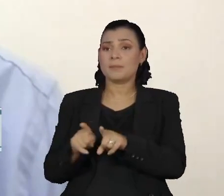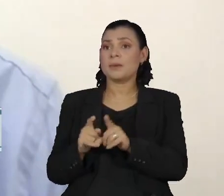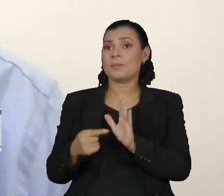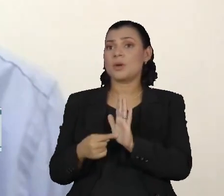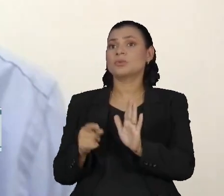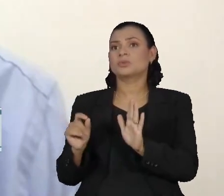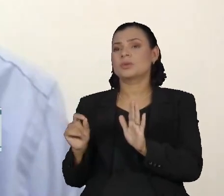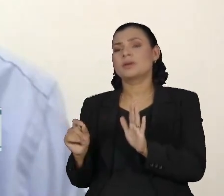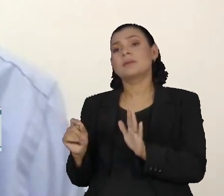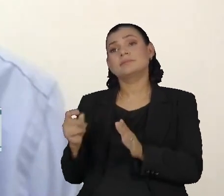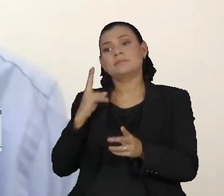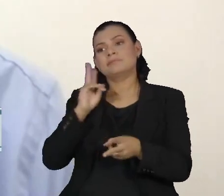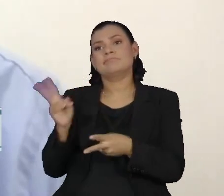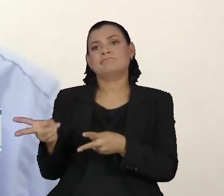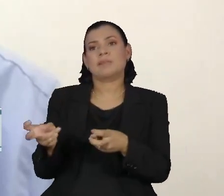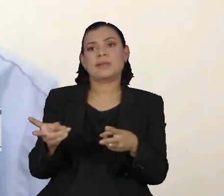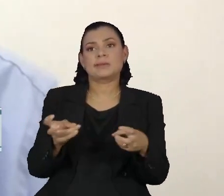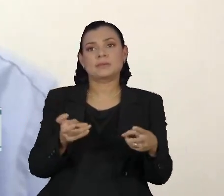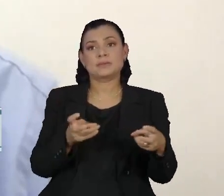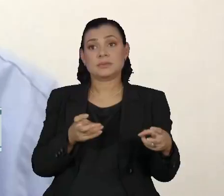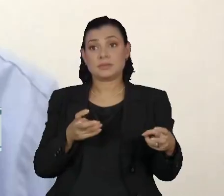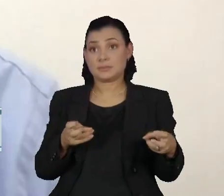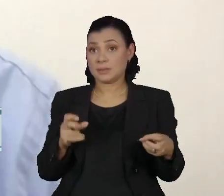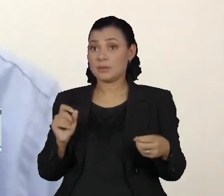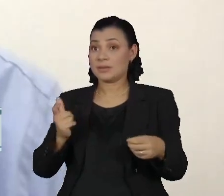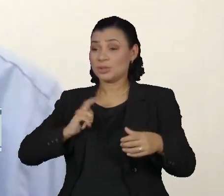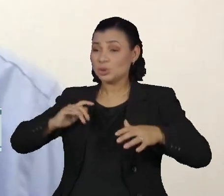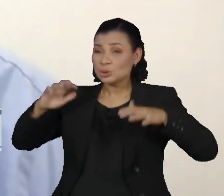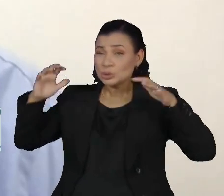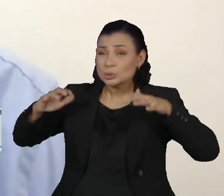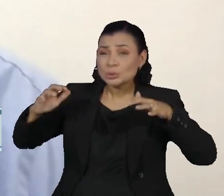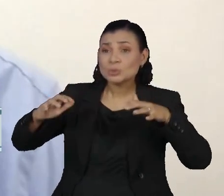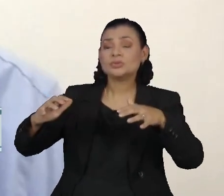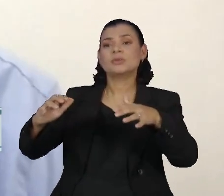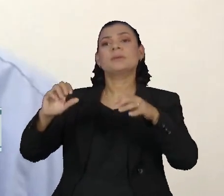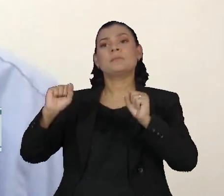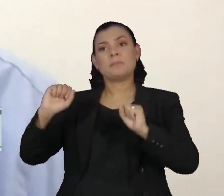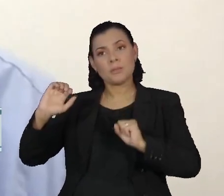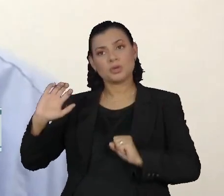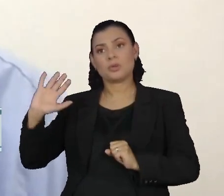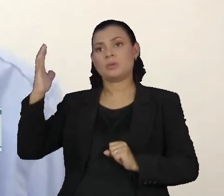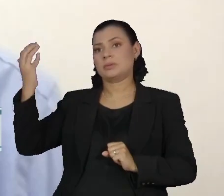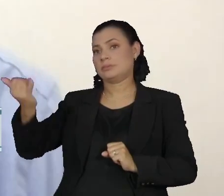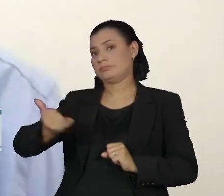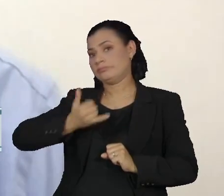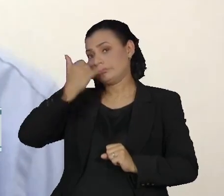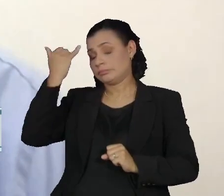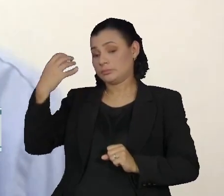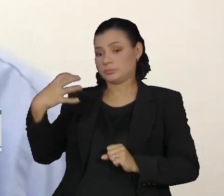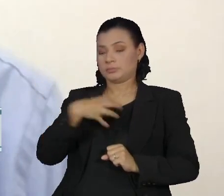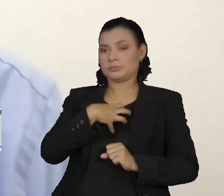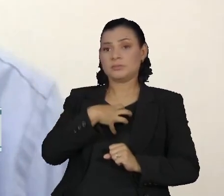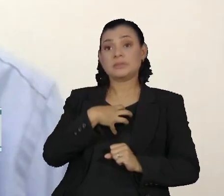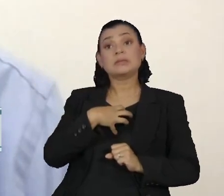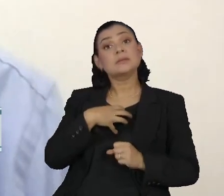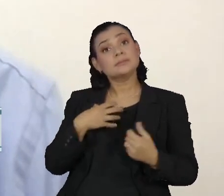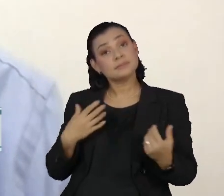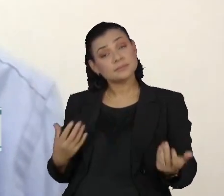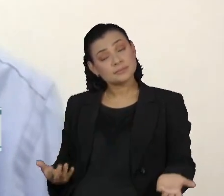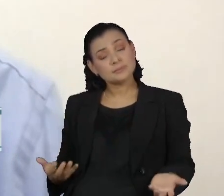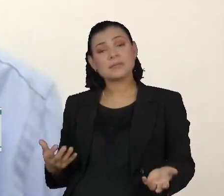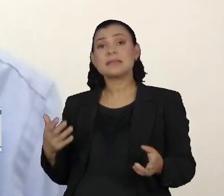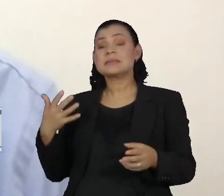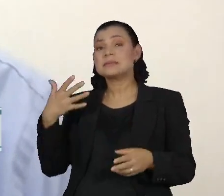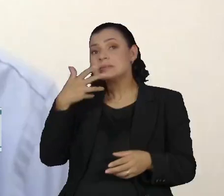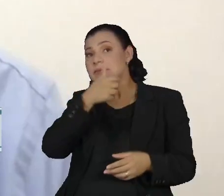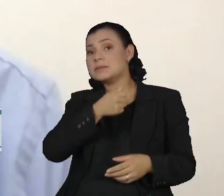temos que criar essa percepção de que uma chuva intensa pode gerar um desastre e mata pessoas. E isso pode, digamos, salvar vidas, porque